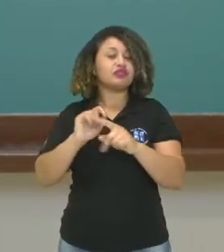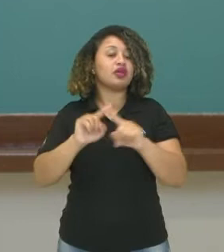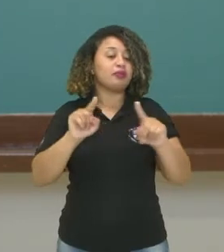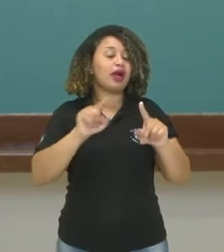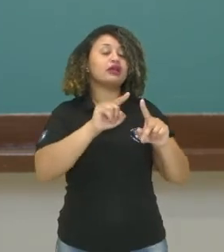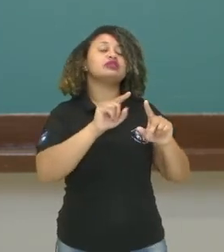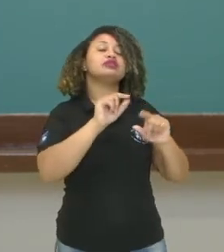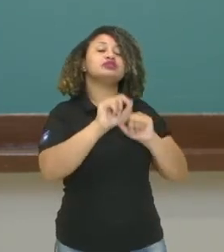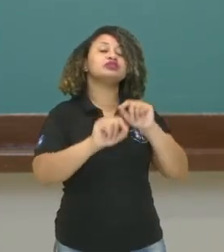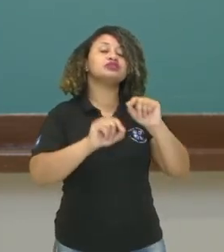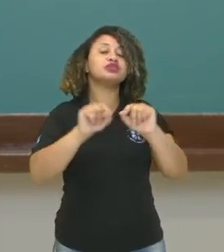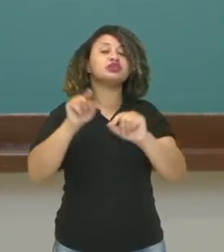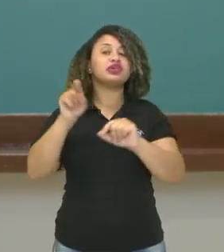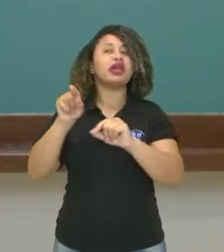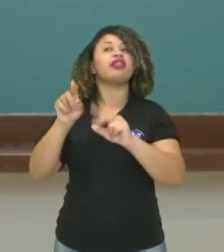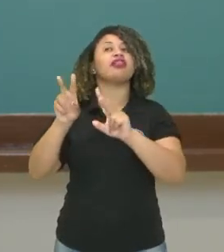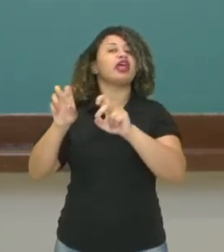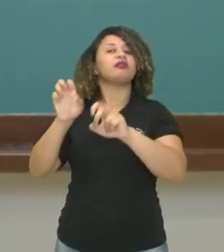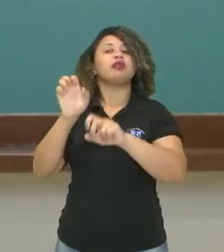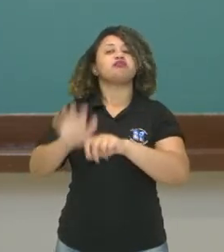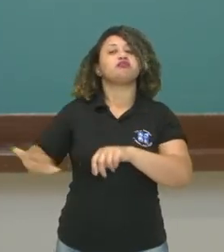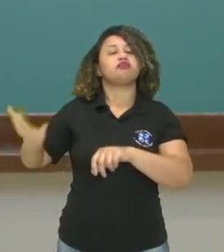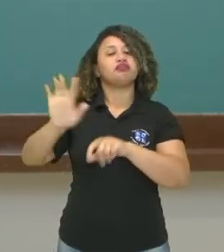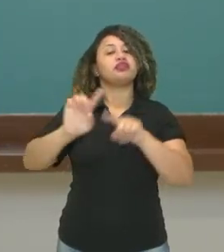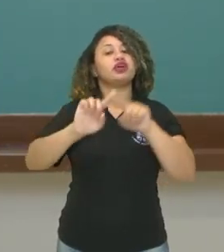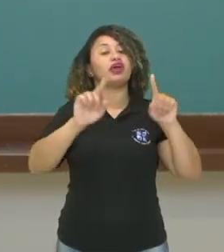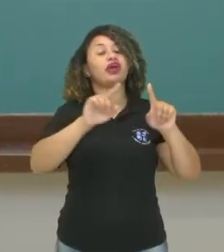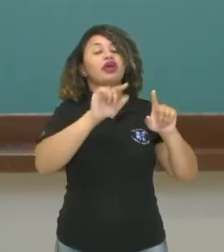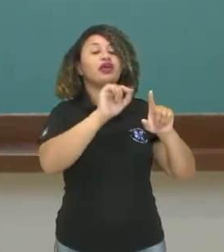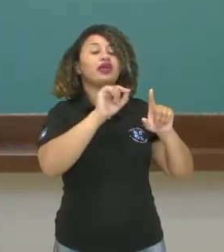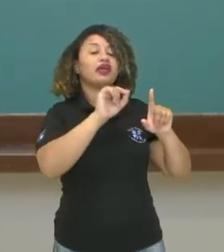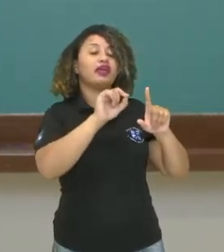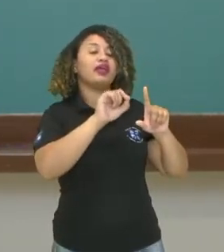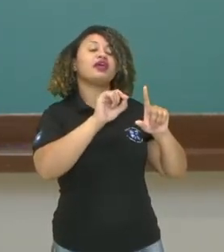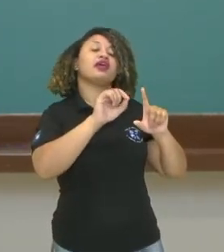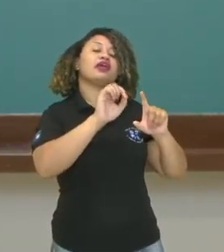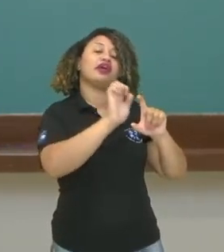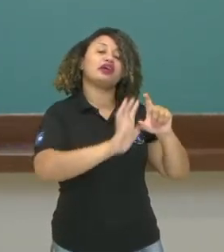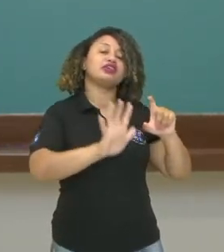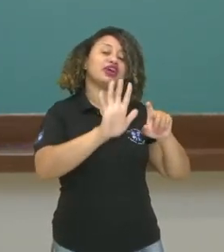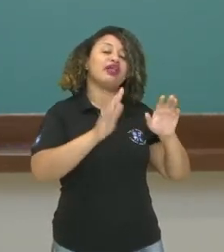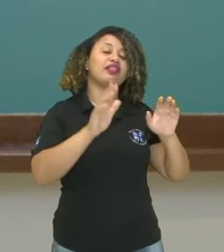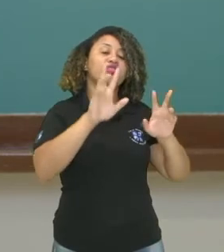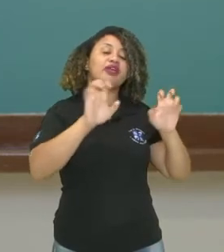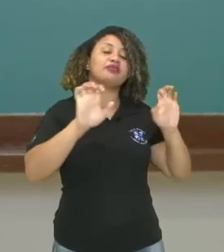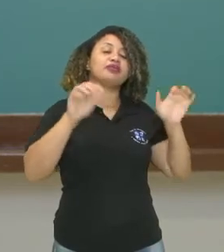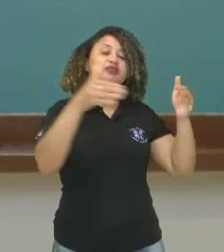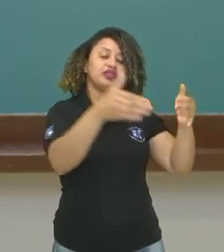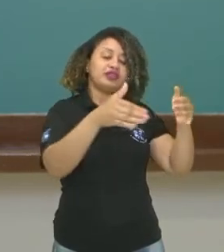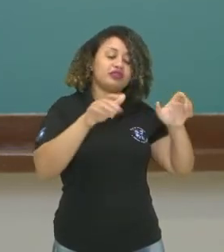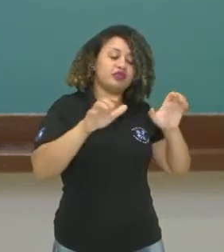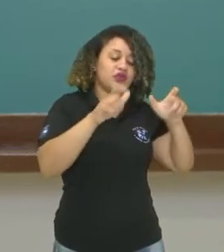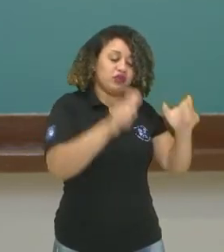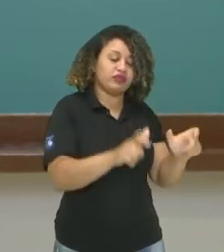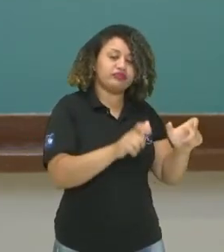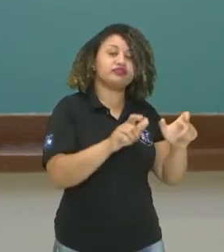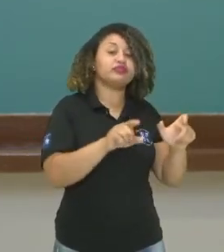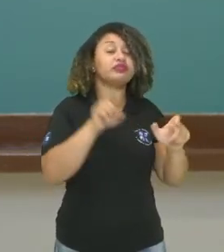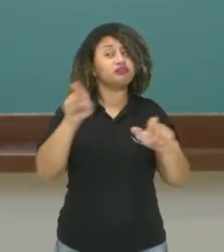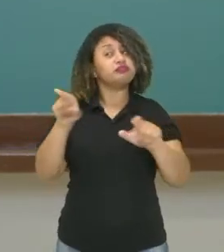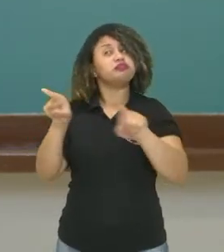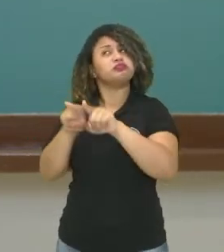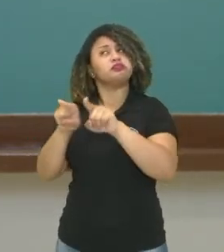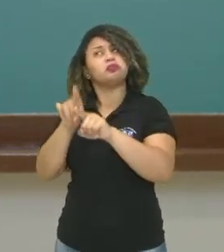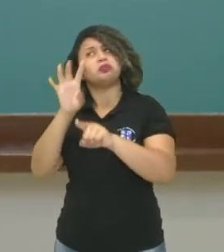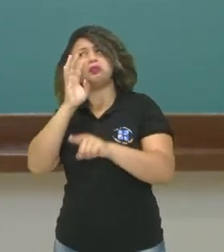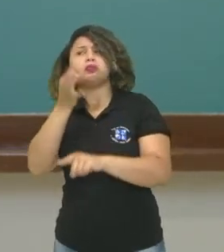e a charge fala de temas mais específicos, mais regionais. Enquanto o cartoon faz uma crítica também, mas